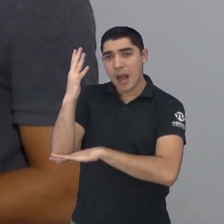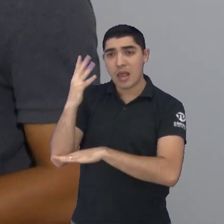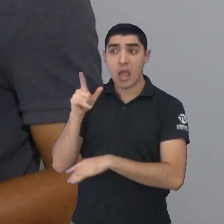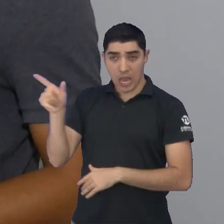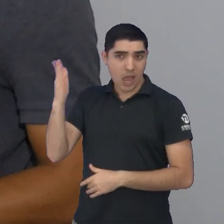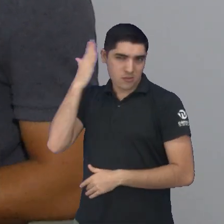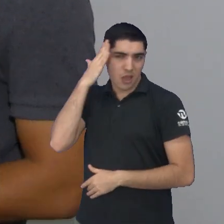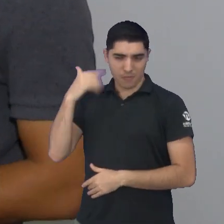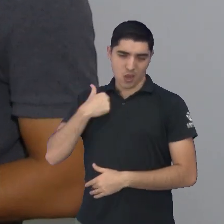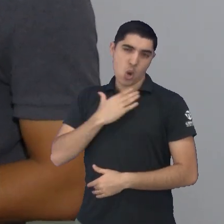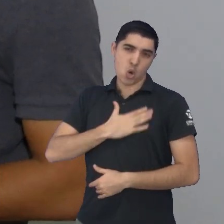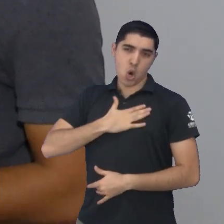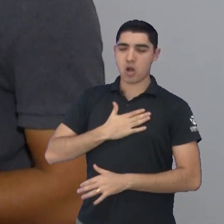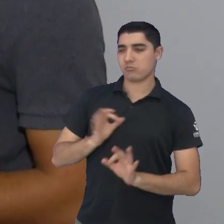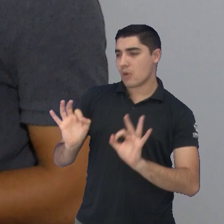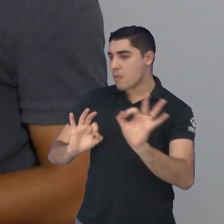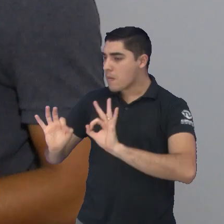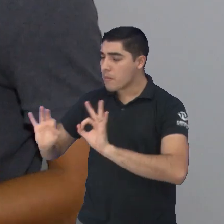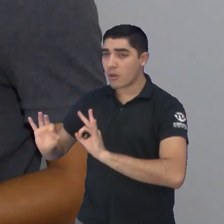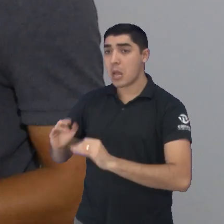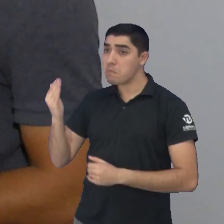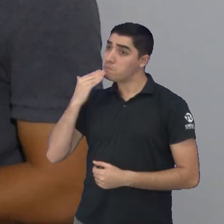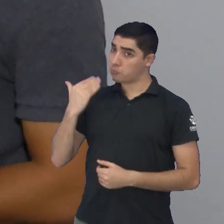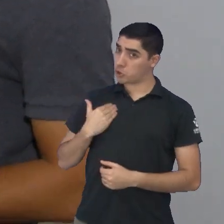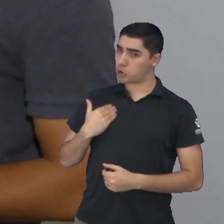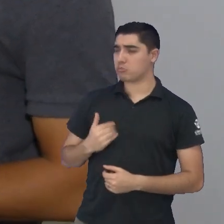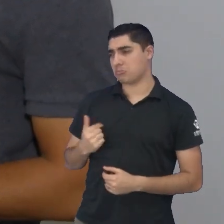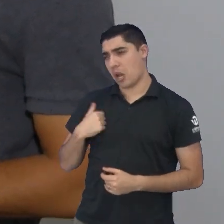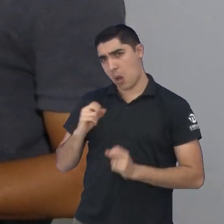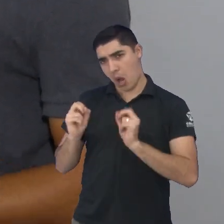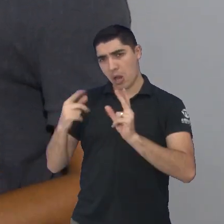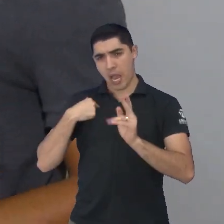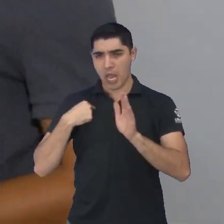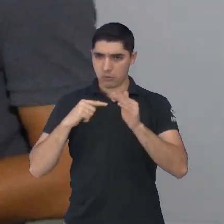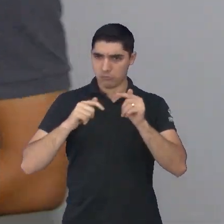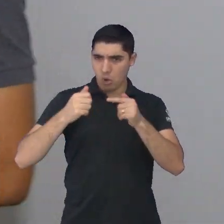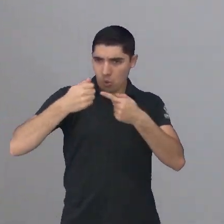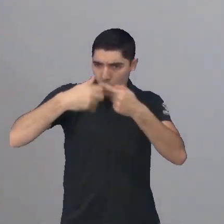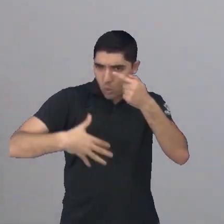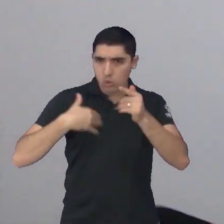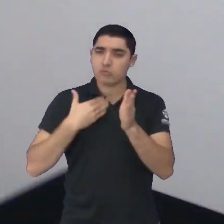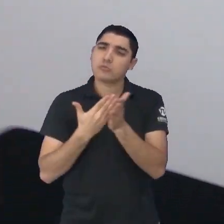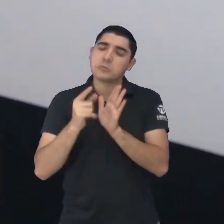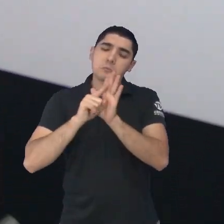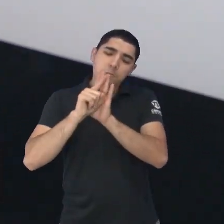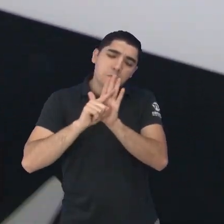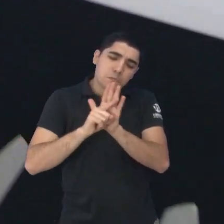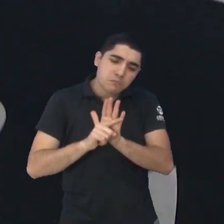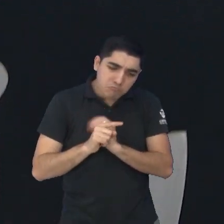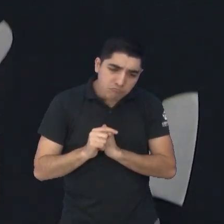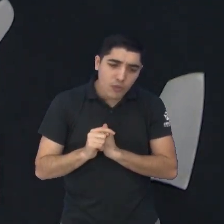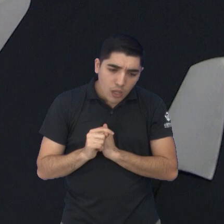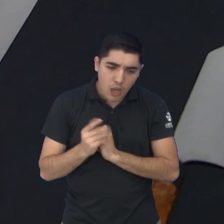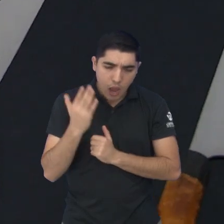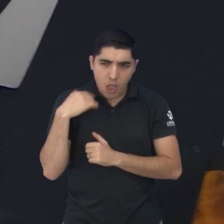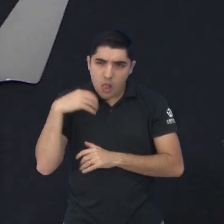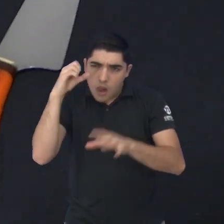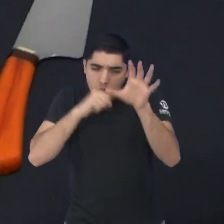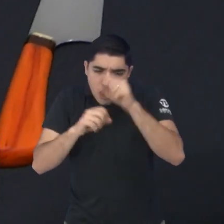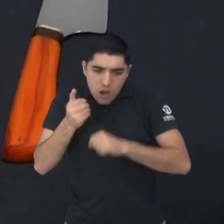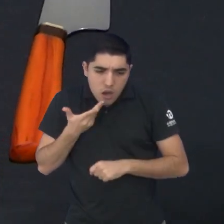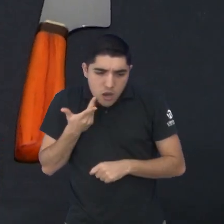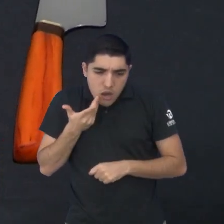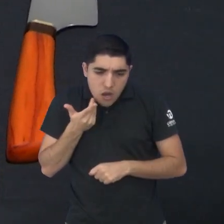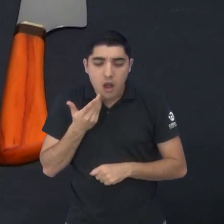mais, pediu para que eu colocasse na faca dele. Fiz algumas pesquisas no Google e tudo mais, aí eu fiz a instalação para ele e tudo mais. Como eu já tinha feito